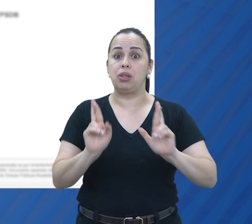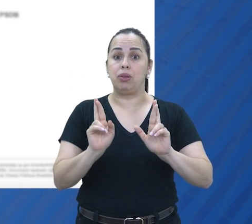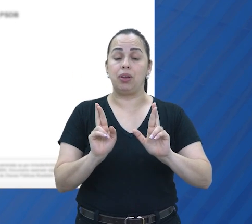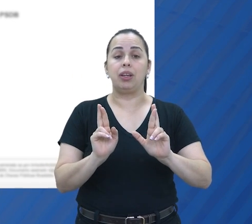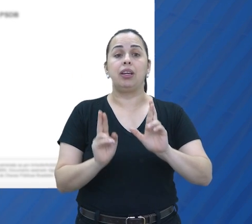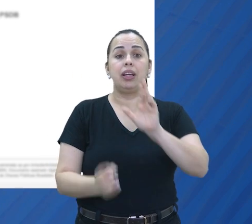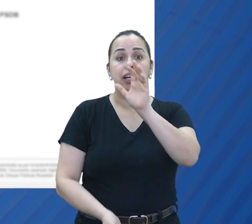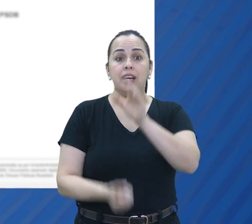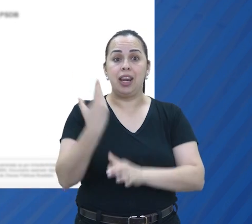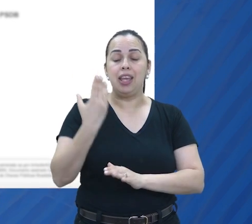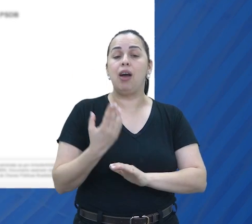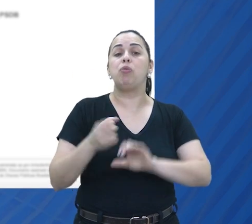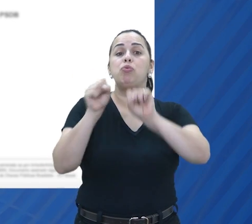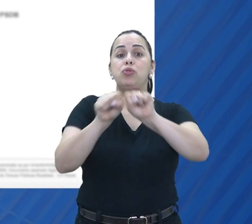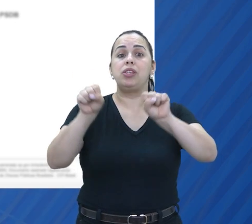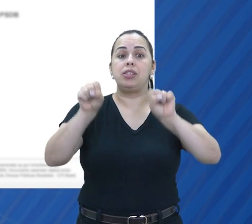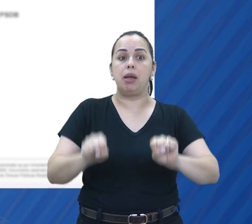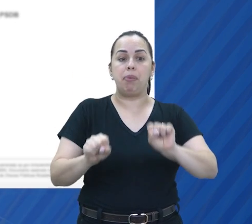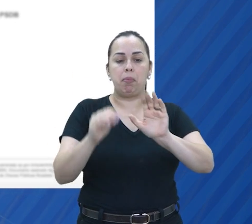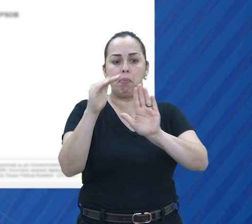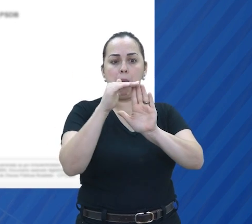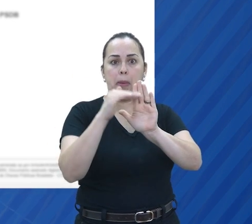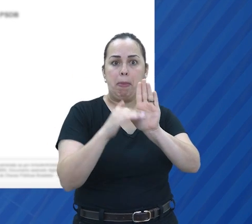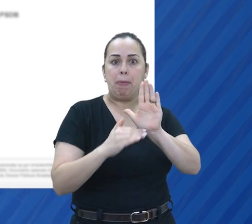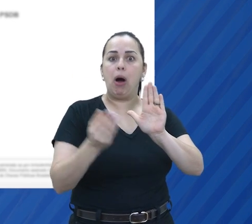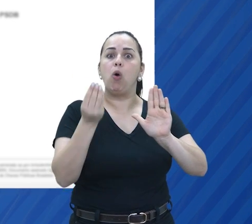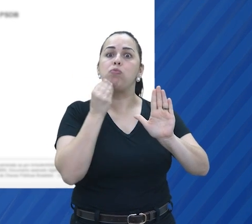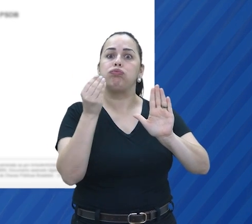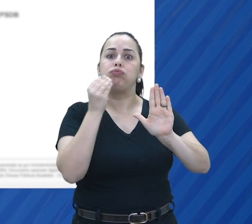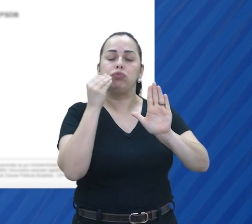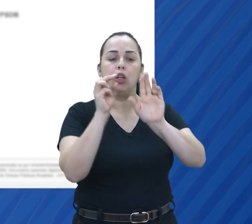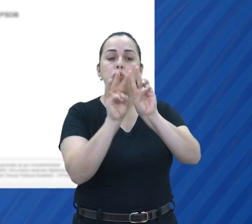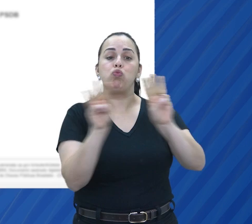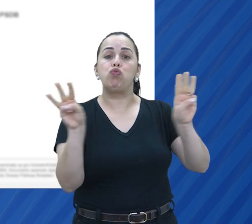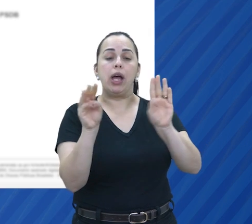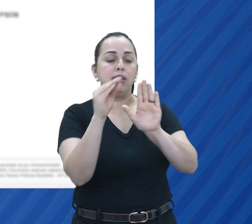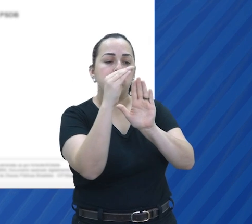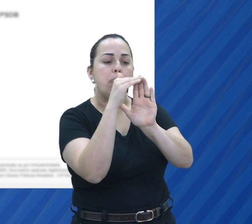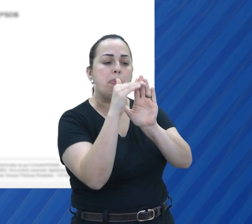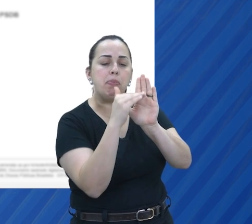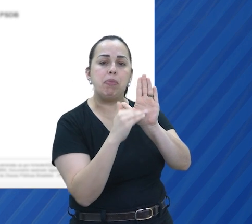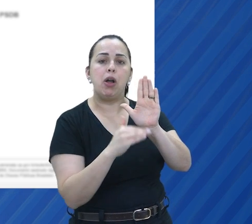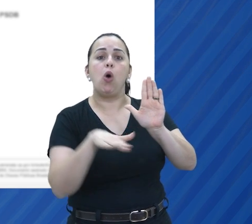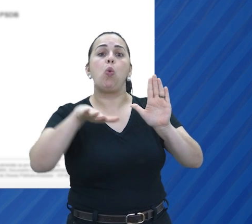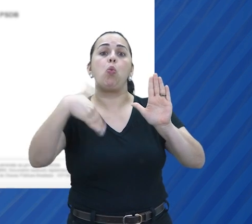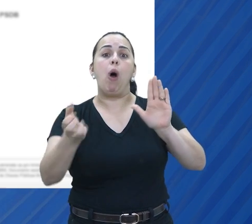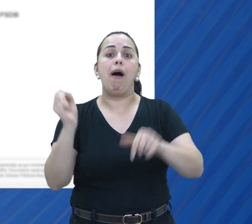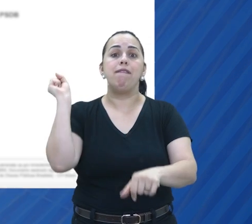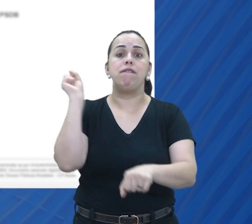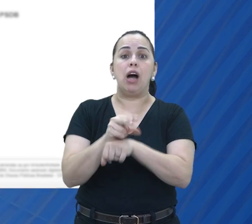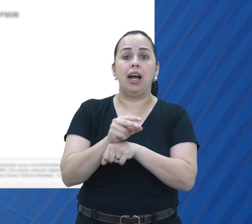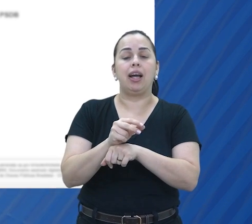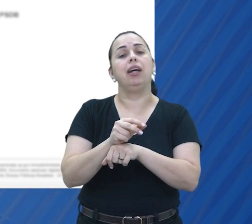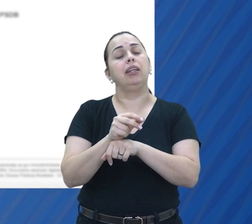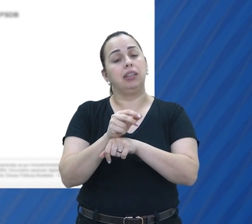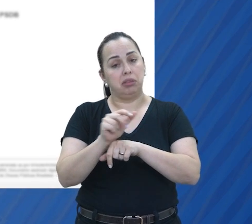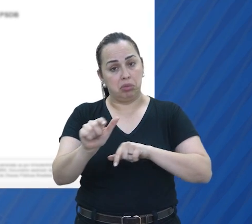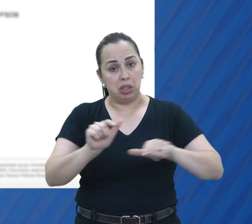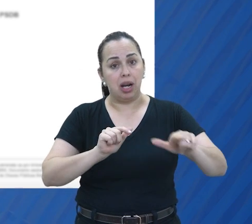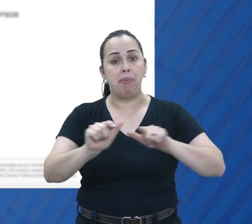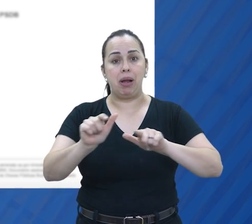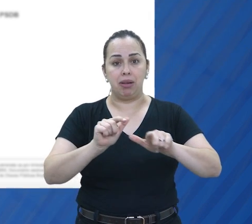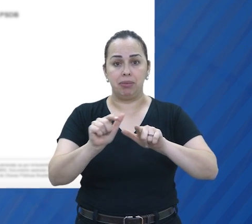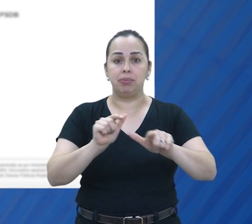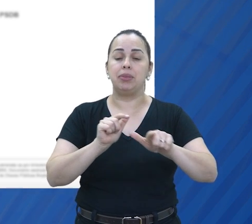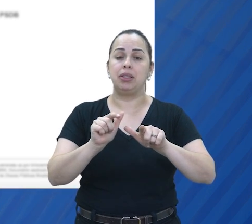um banco de oportunidades, com a proposta de reunir em uma plataforma digital todas as vagas